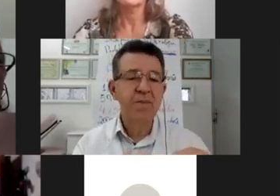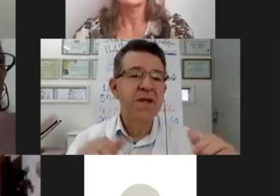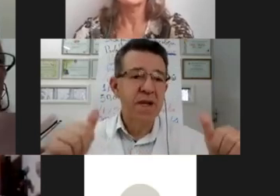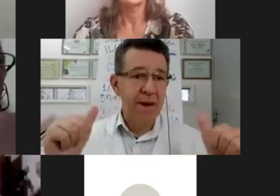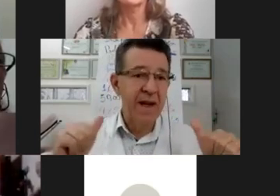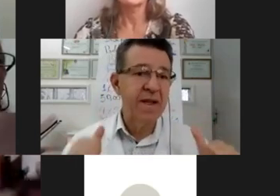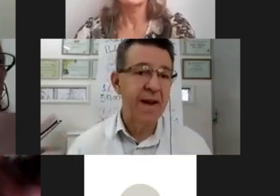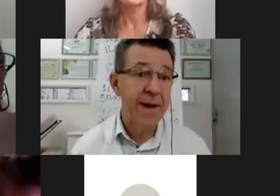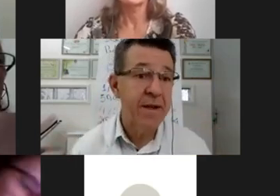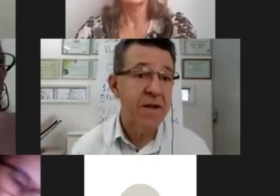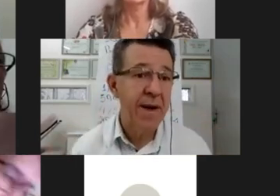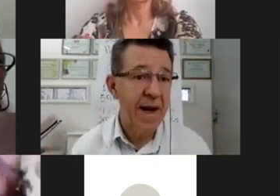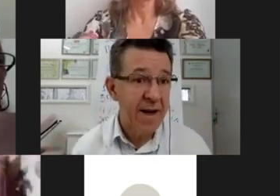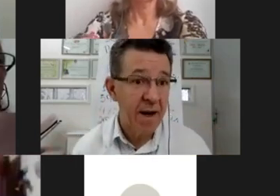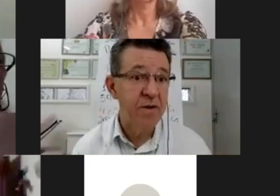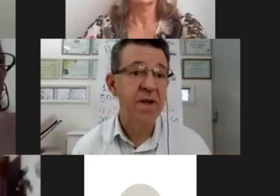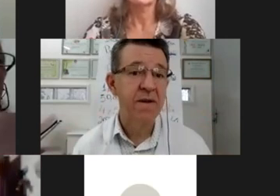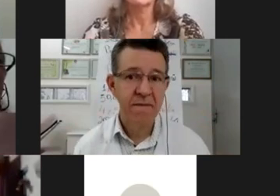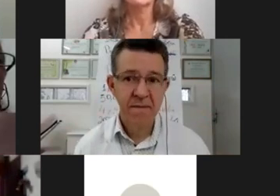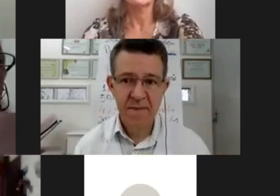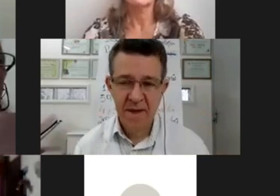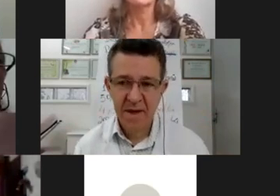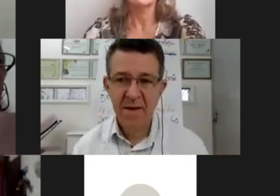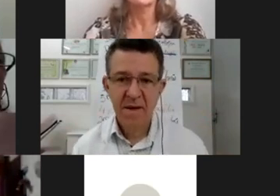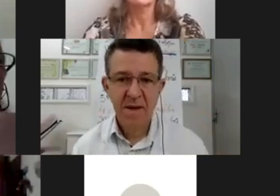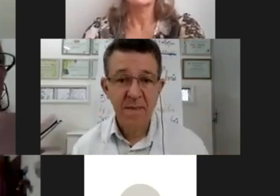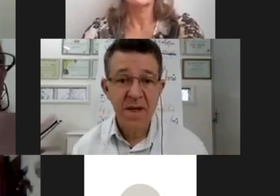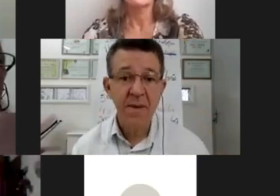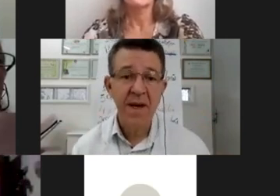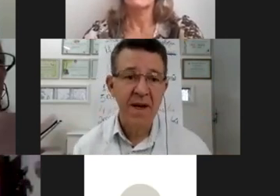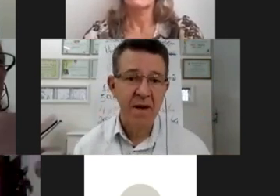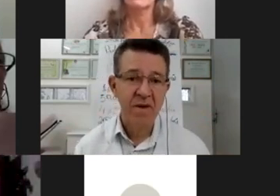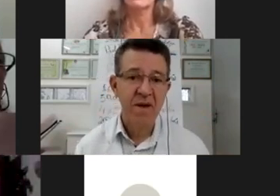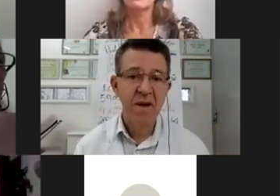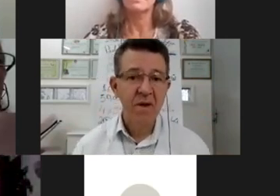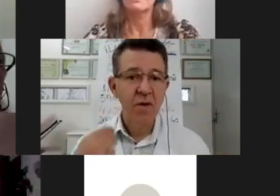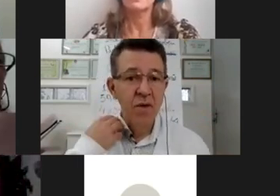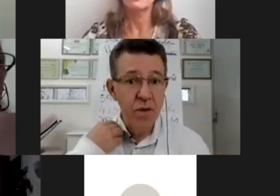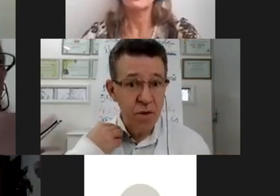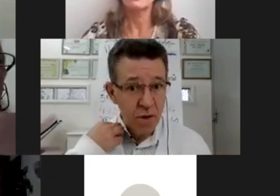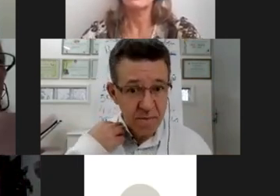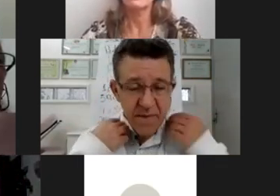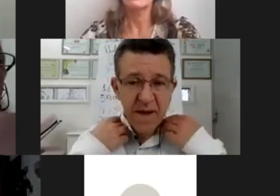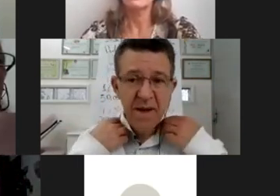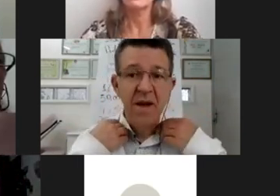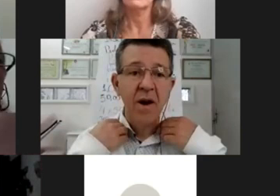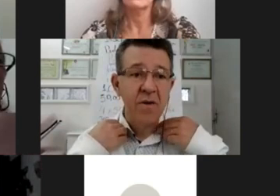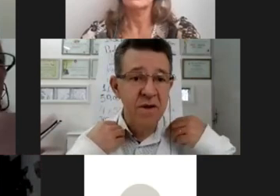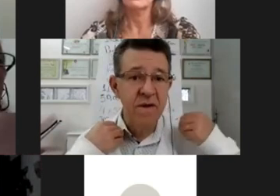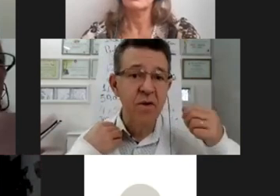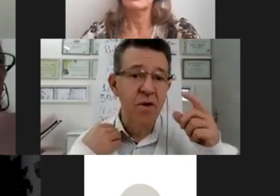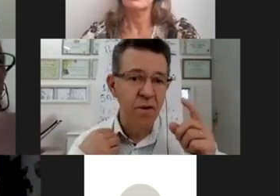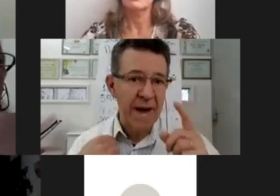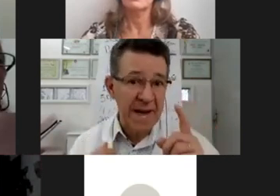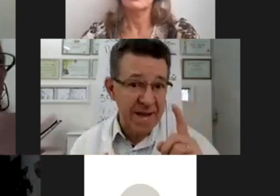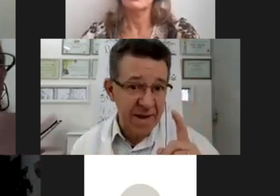a gente precisa trabalhar internamente, trabalhar a causa, tá? A gente precisa trabalhar a causa. O luto, né? Ó,